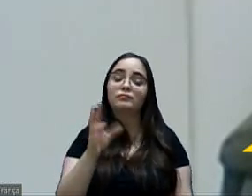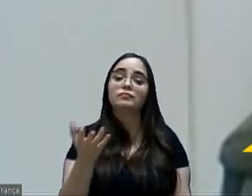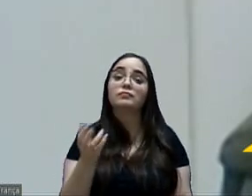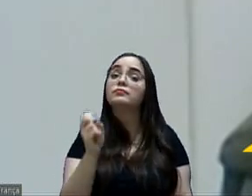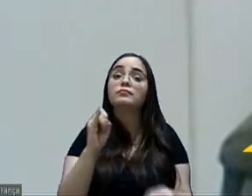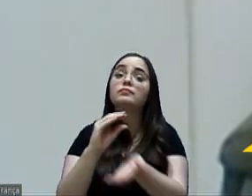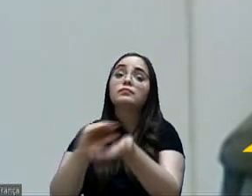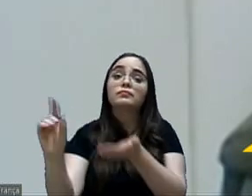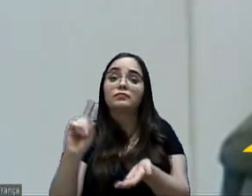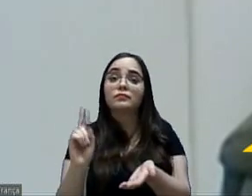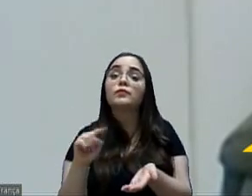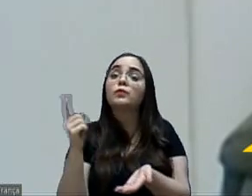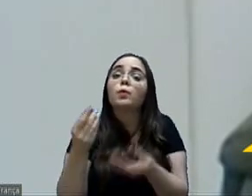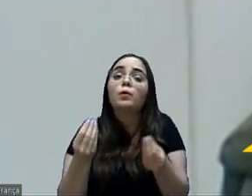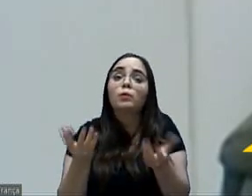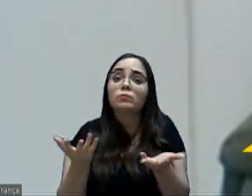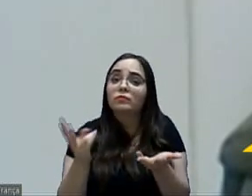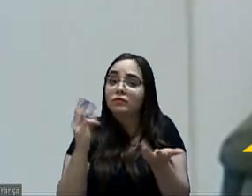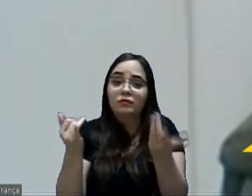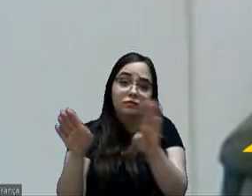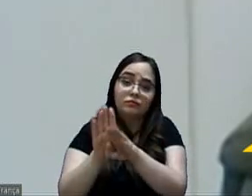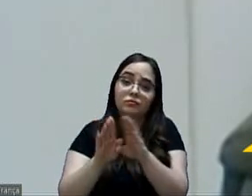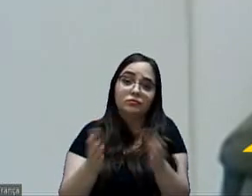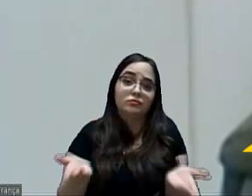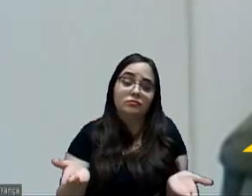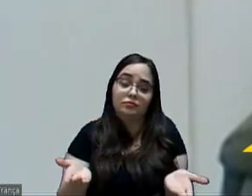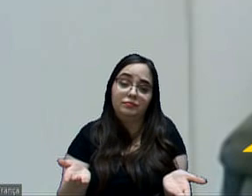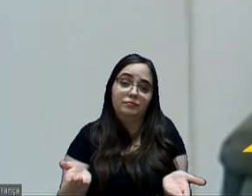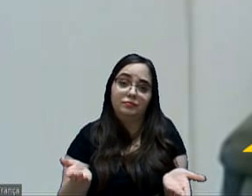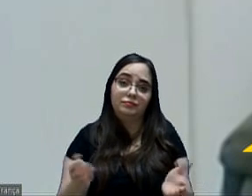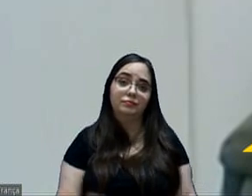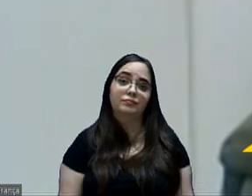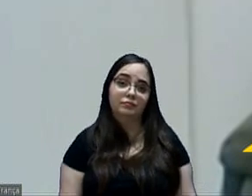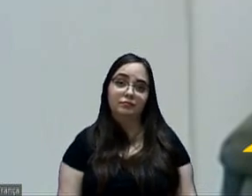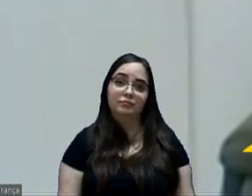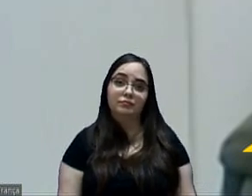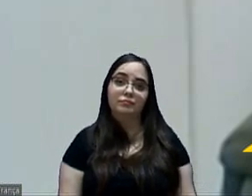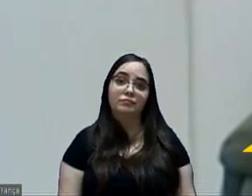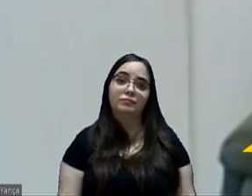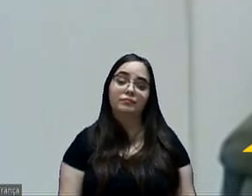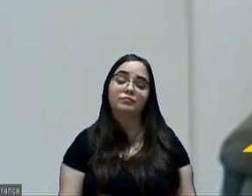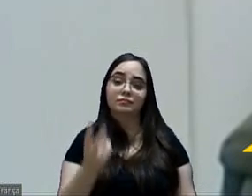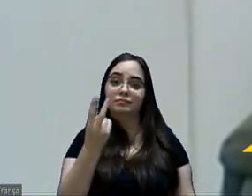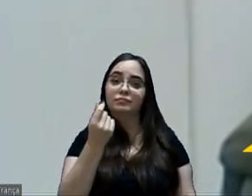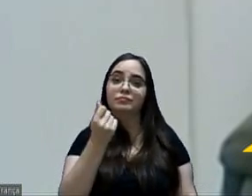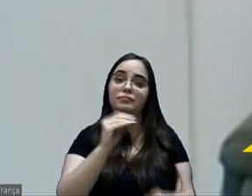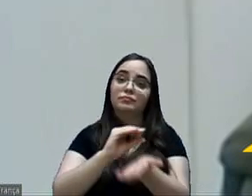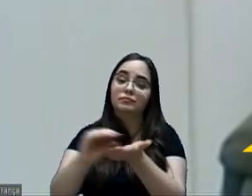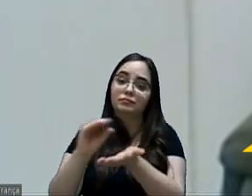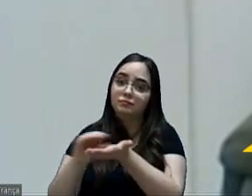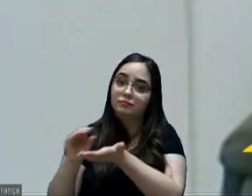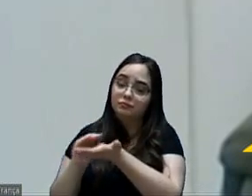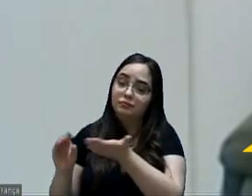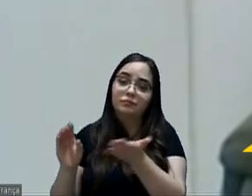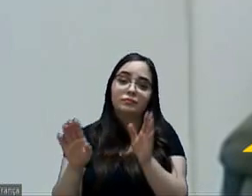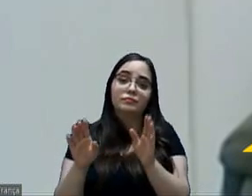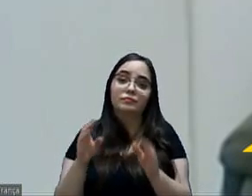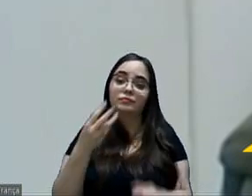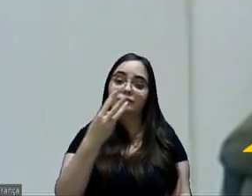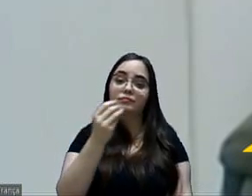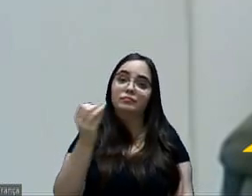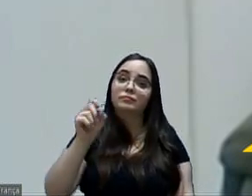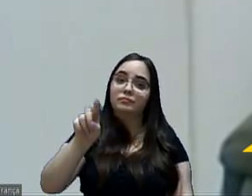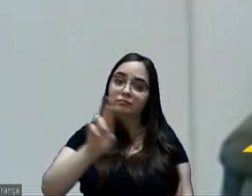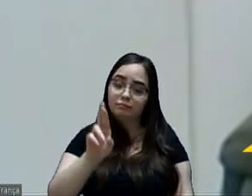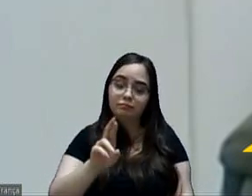sobreviver? Vereador Luiz Santa Fissori, que faz um trabalho maravilhoso, tinha sido destinado pelos vereadores dos casos, 300 mil reais, está